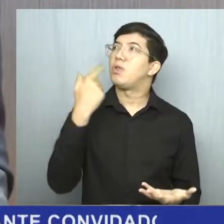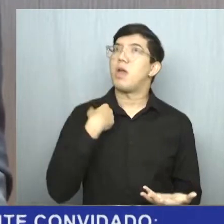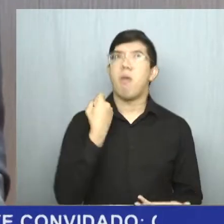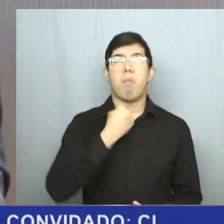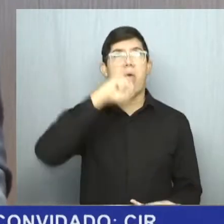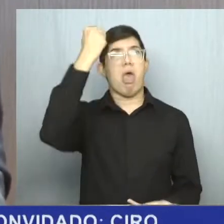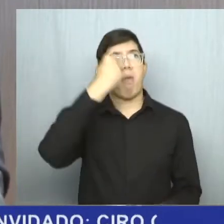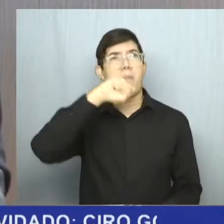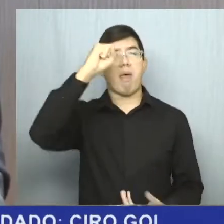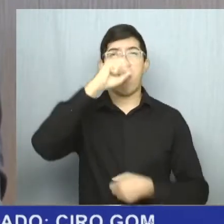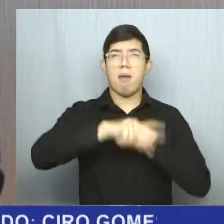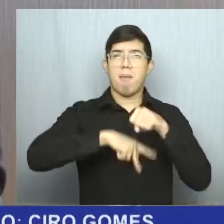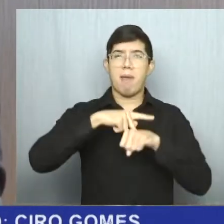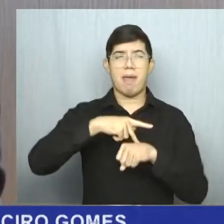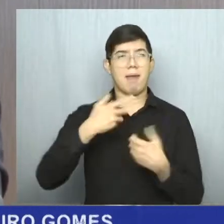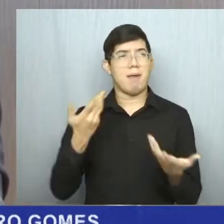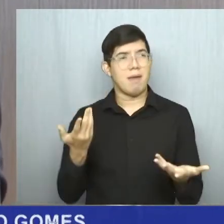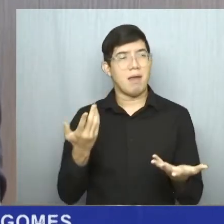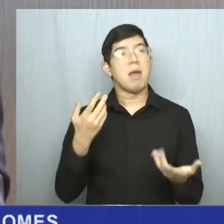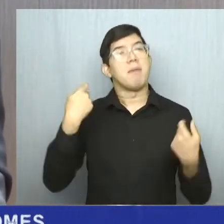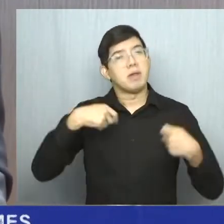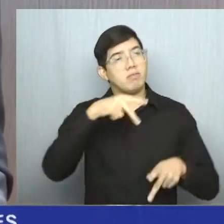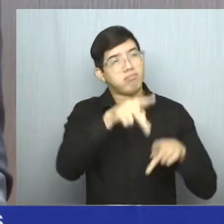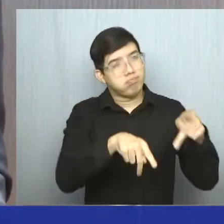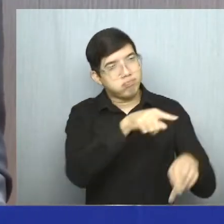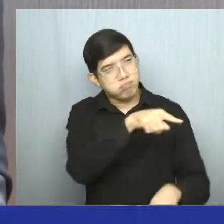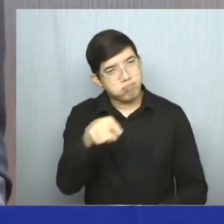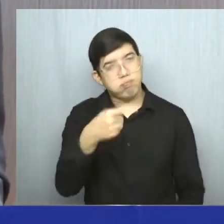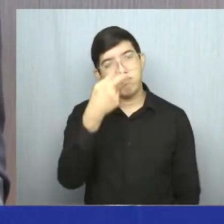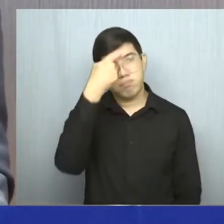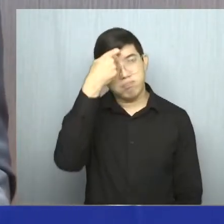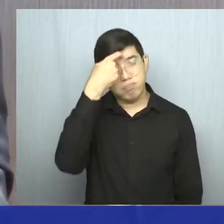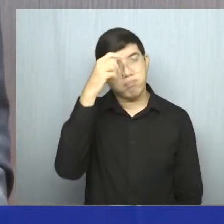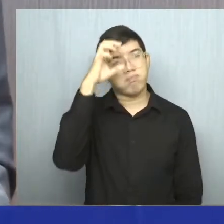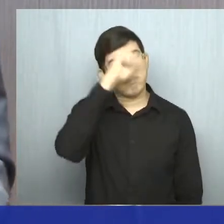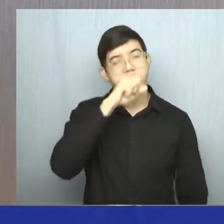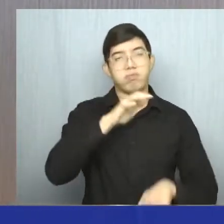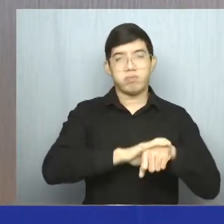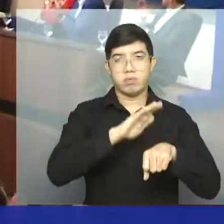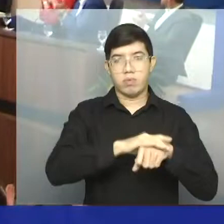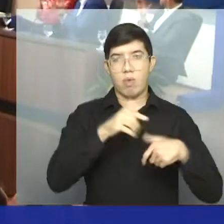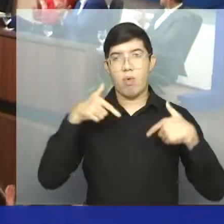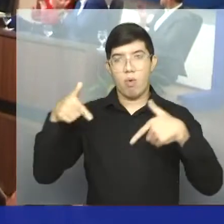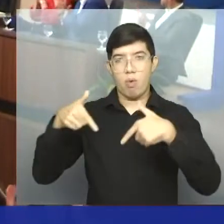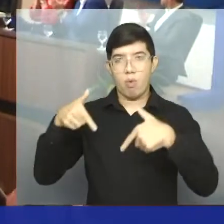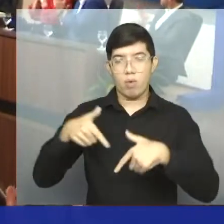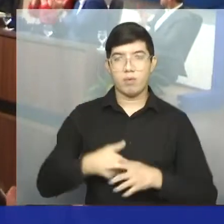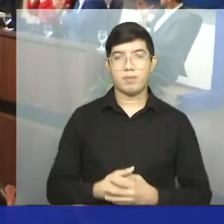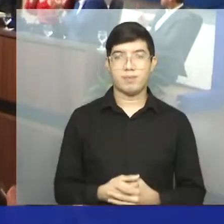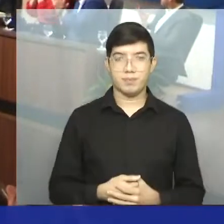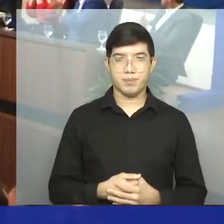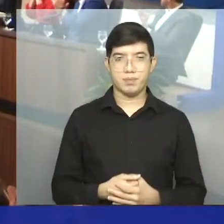povo politizado, consciente dos seus direitos e disposto a lutar por eles. Muito obrigado a todos.